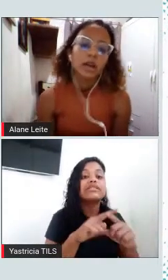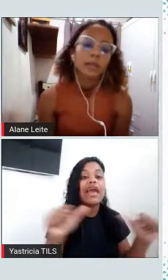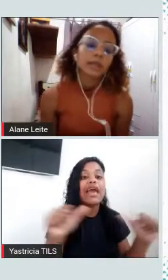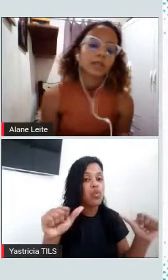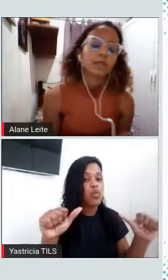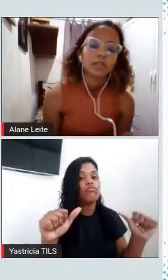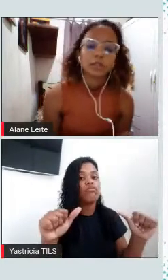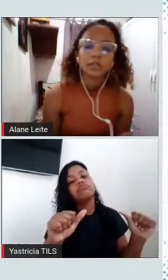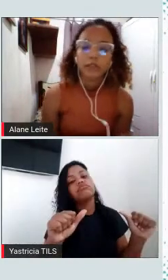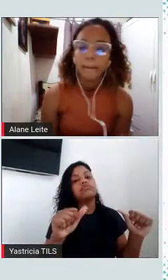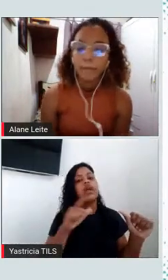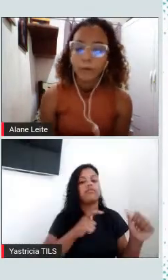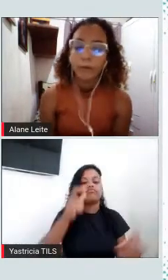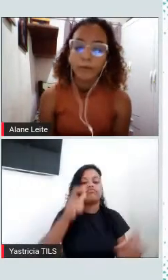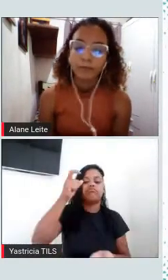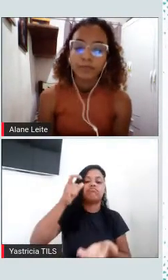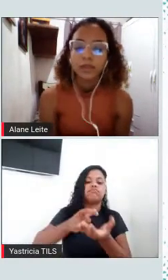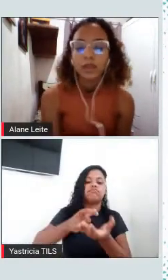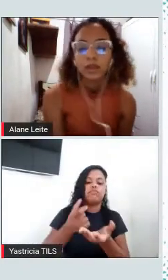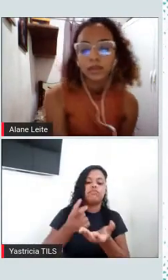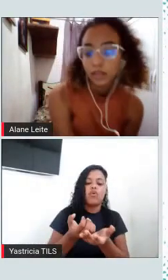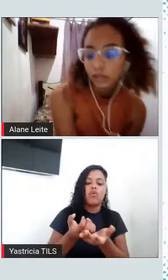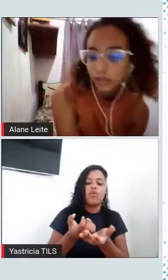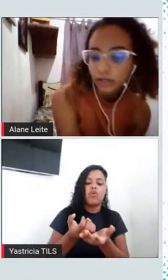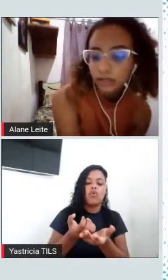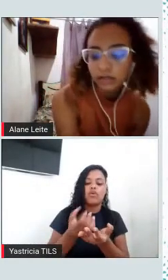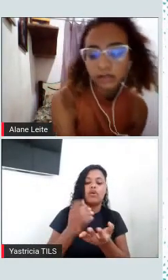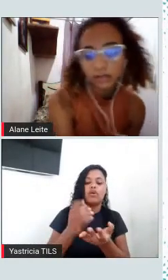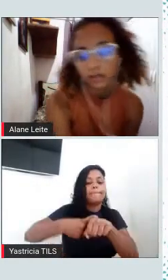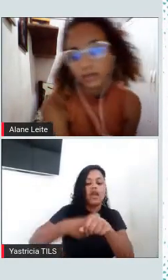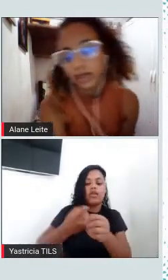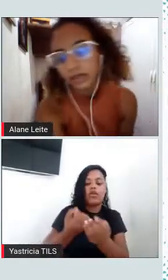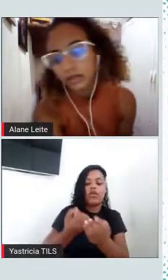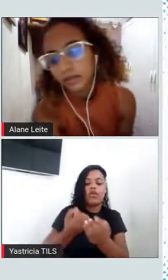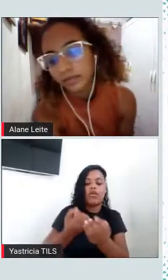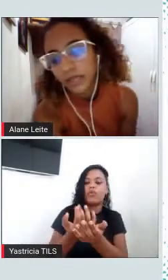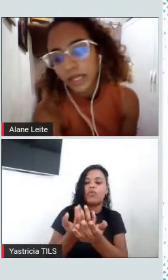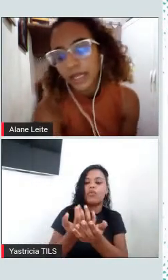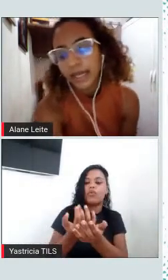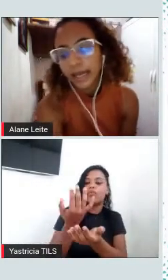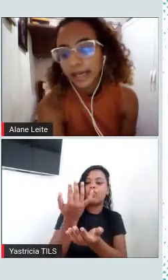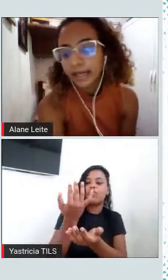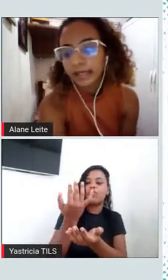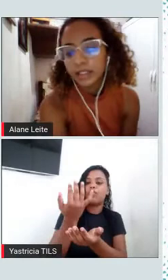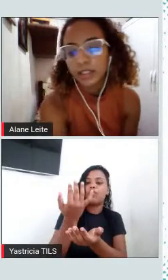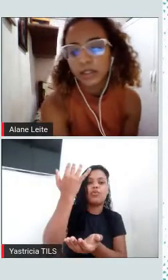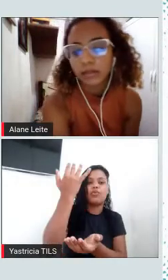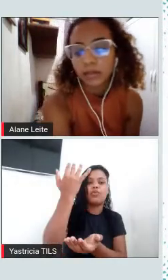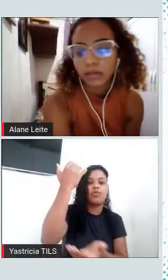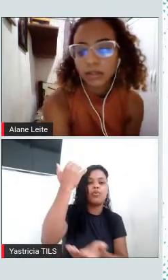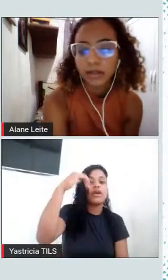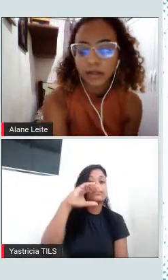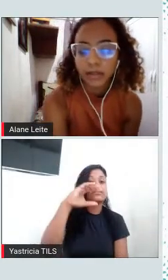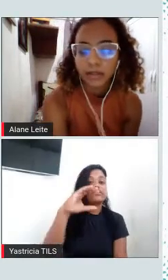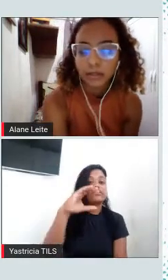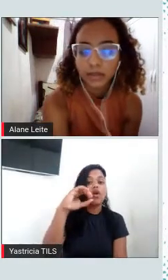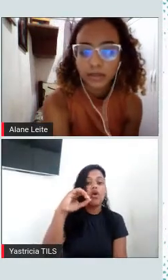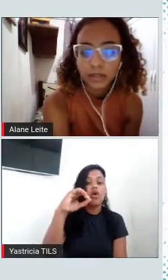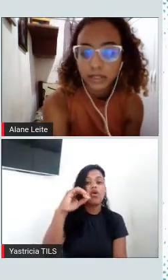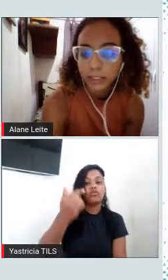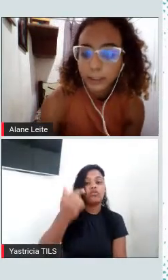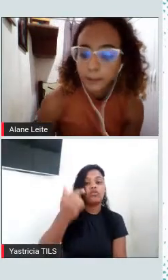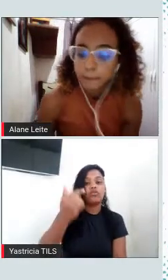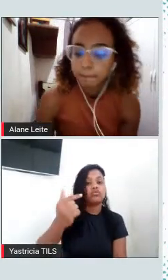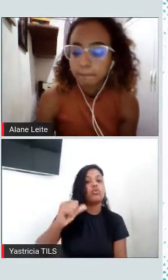sólido, passando para o estado de vapor, e o CO2 sendo transformado em gelo, como mostrado aí na imagem